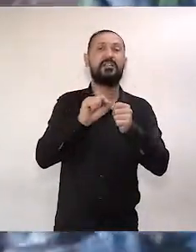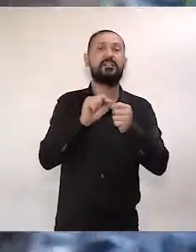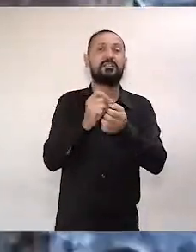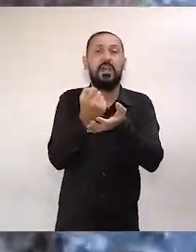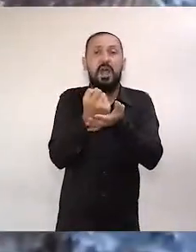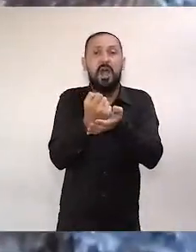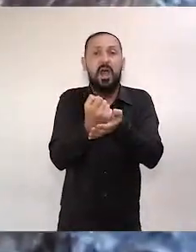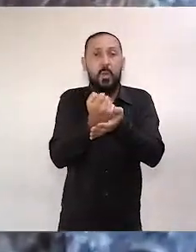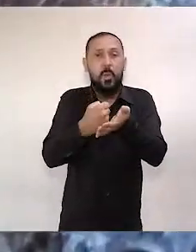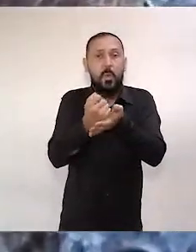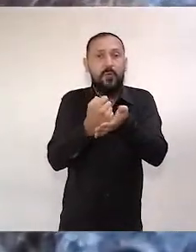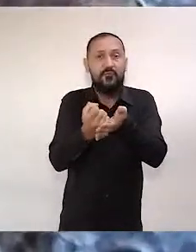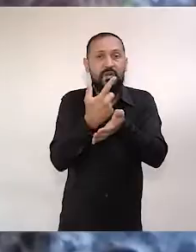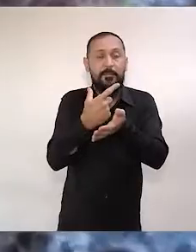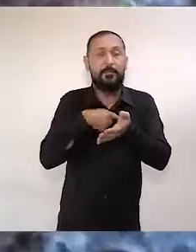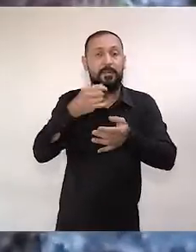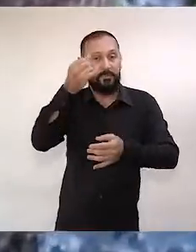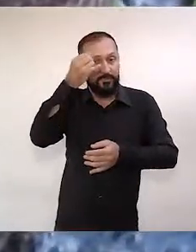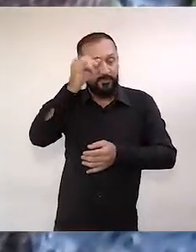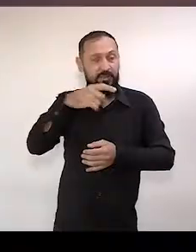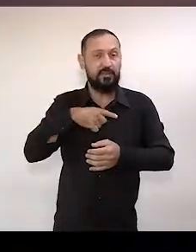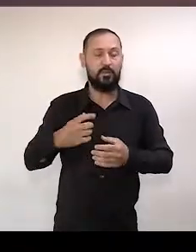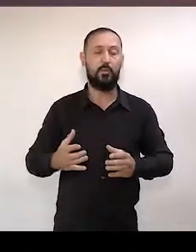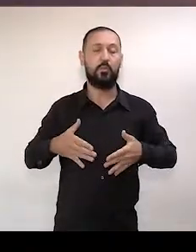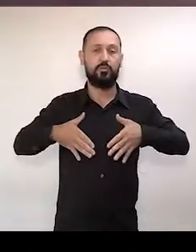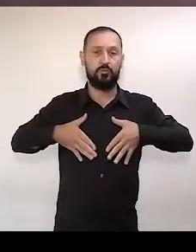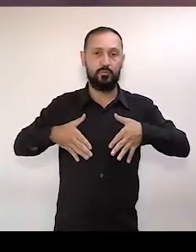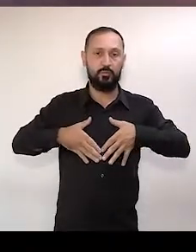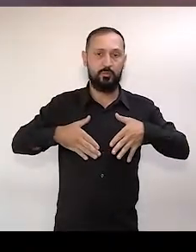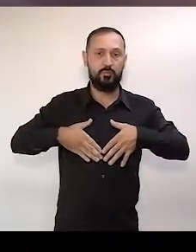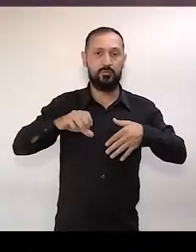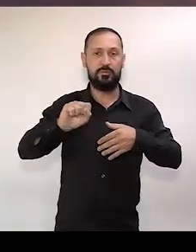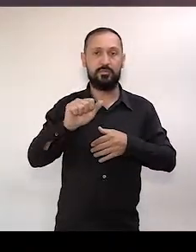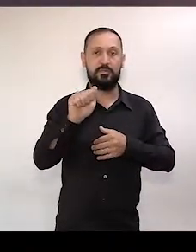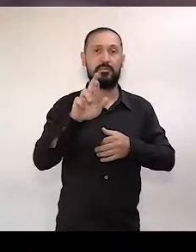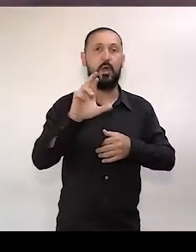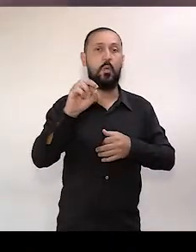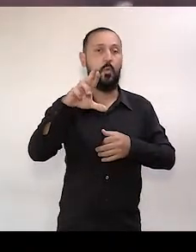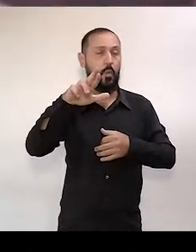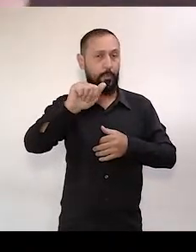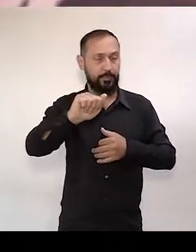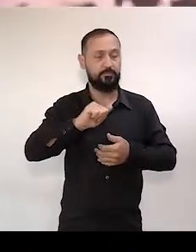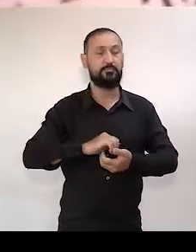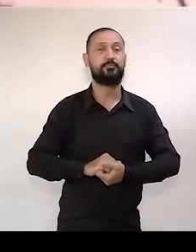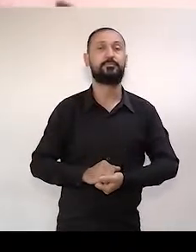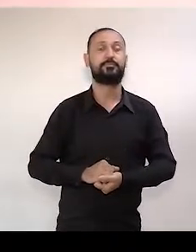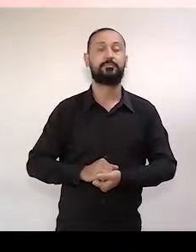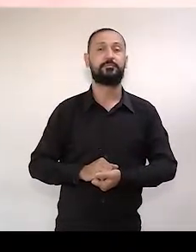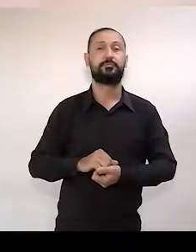para produzir um fármaco capaz de tratar o câncer coloretal, o de pulmão e o sarcoma.